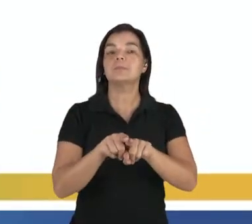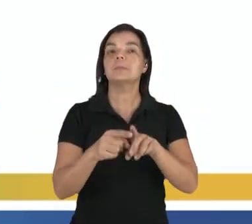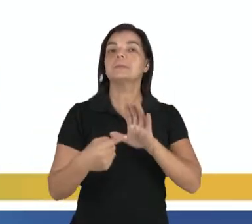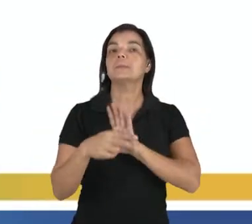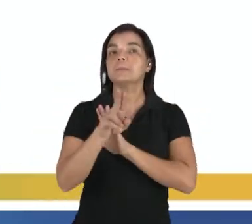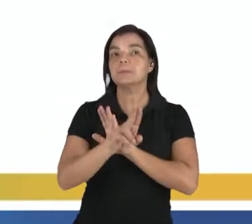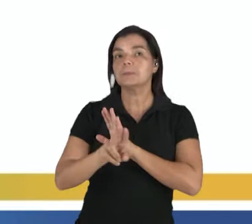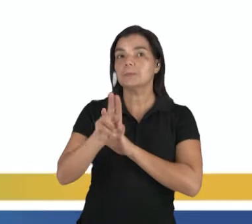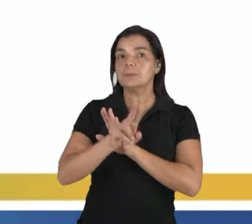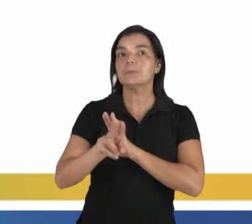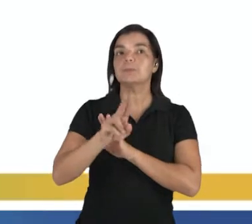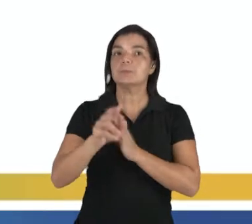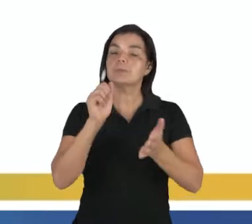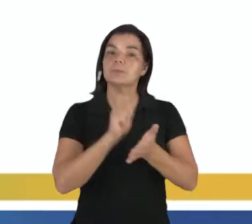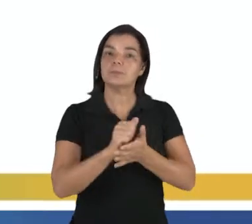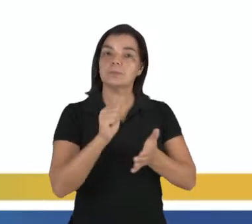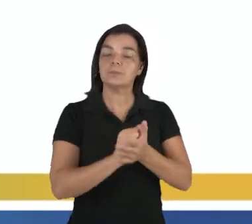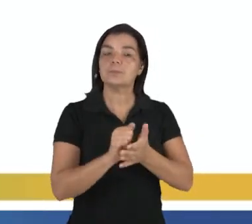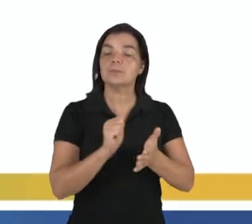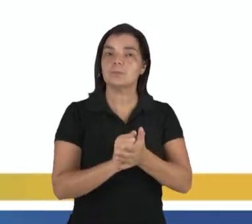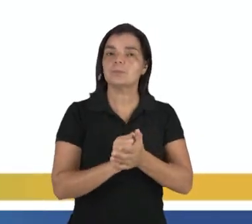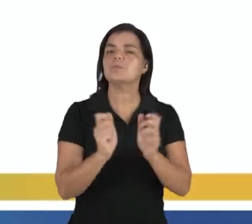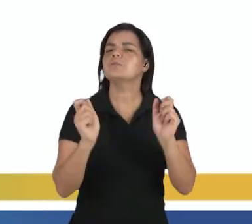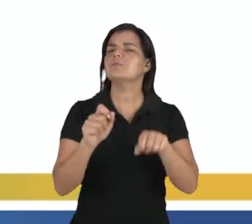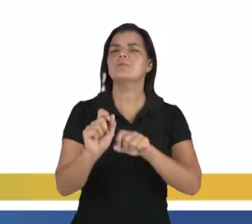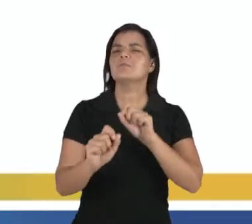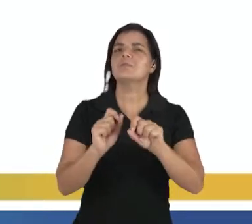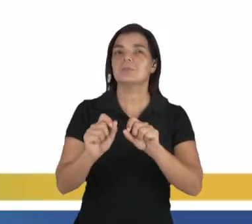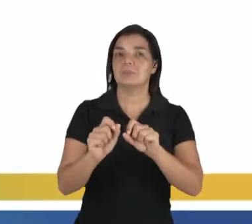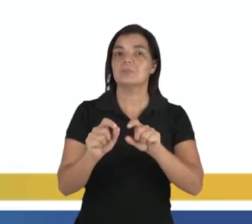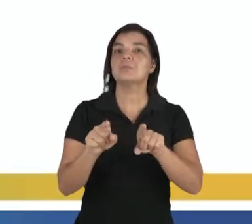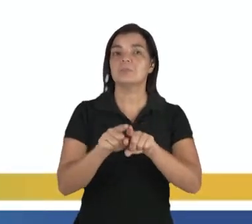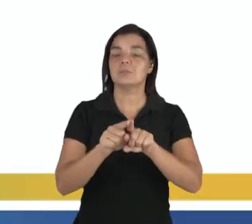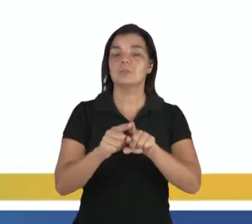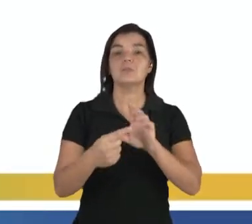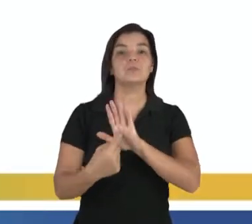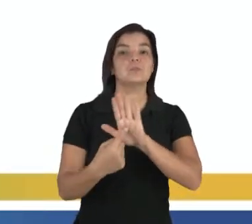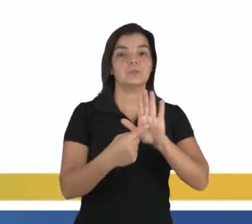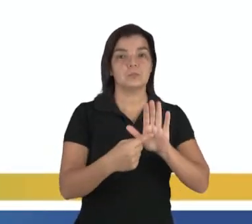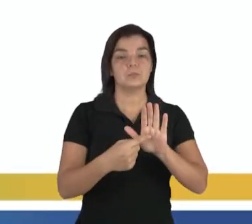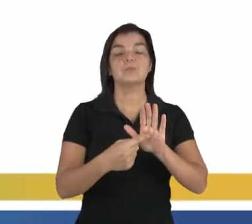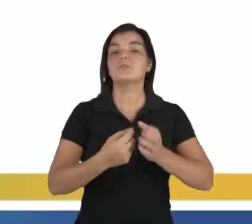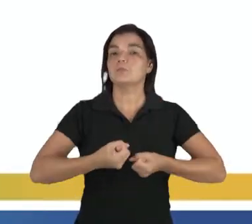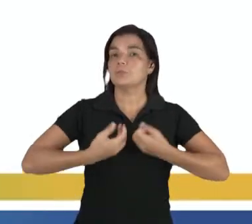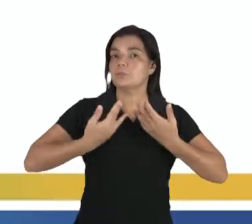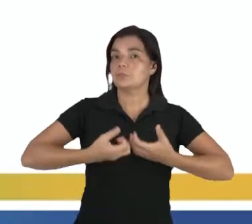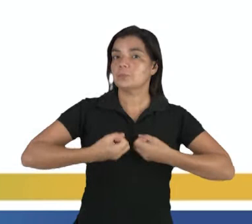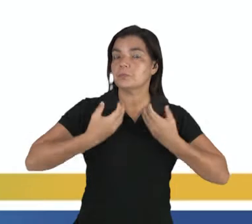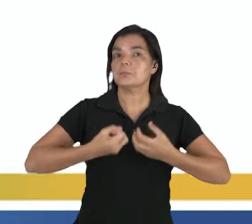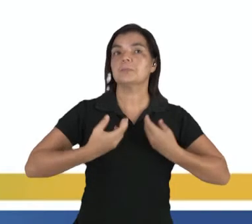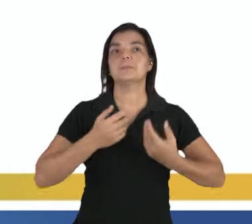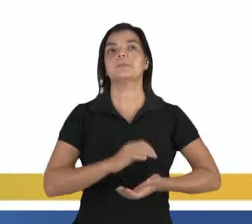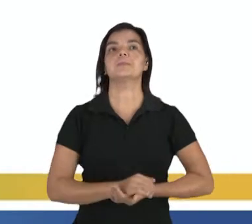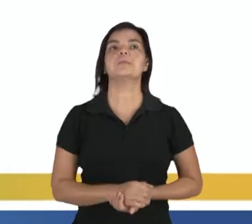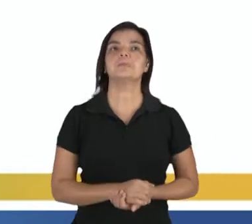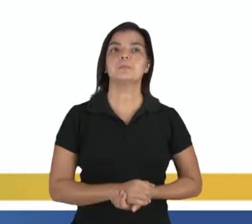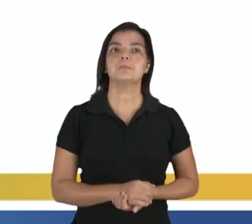na sua produção. O que podemos inferir nos poemas a seguir?